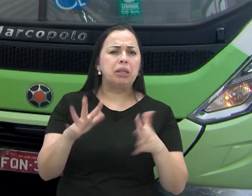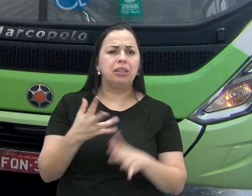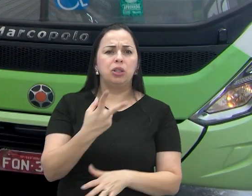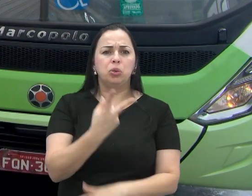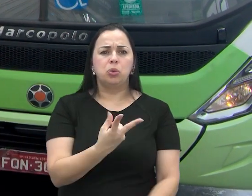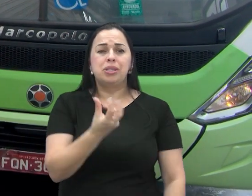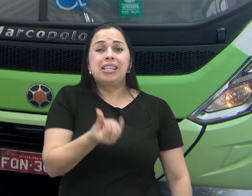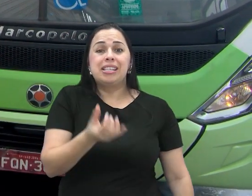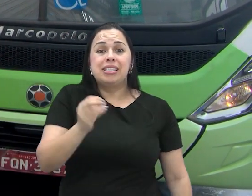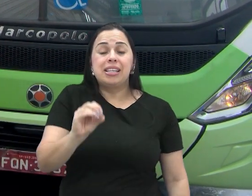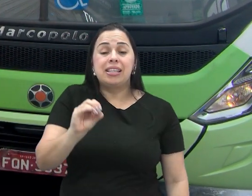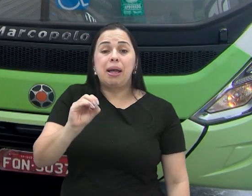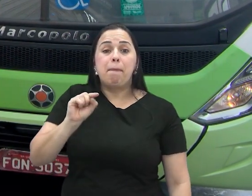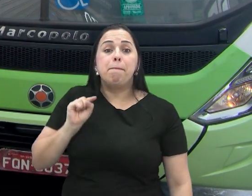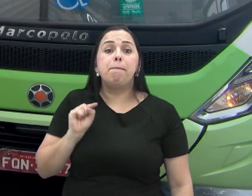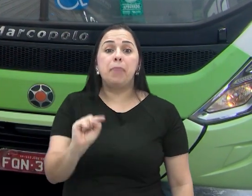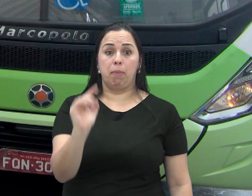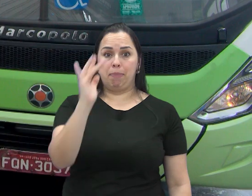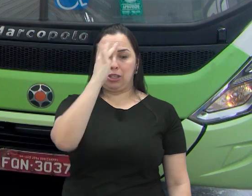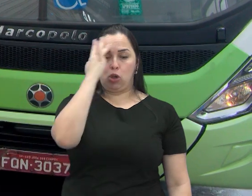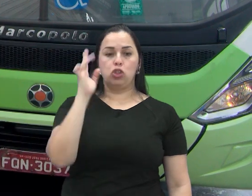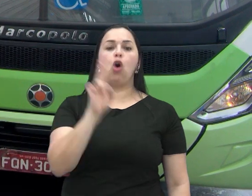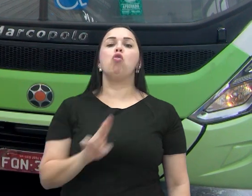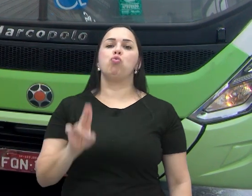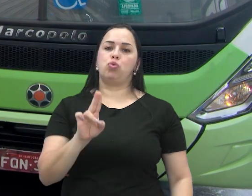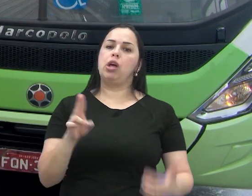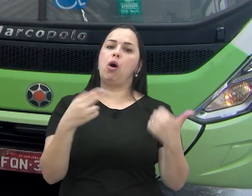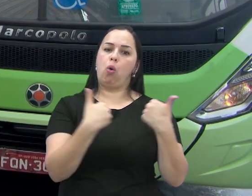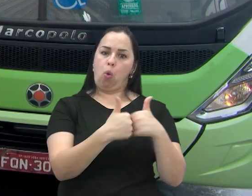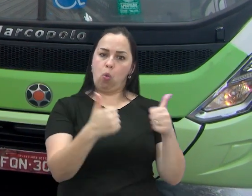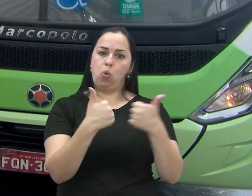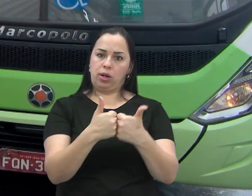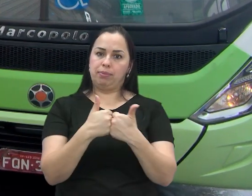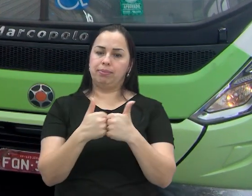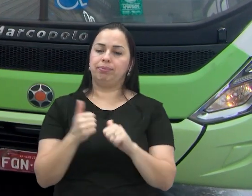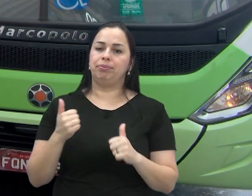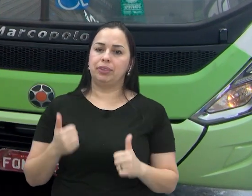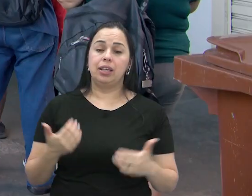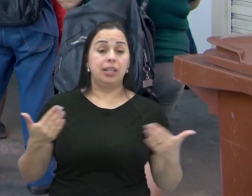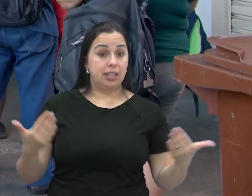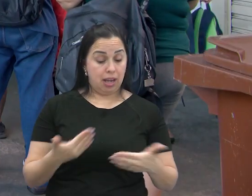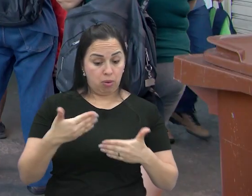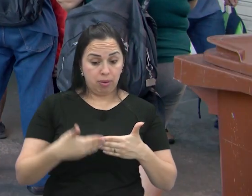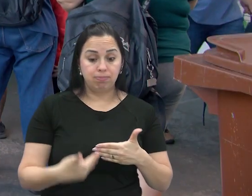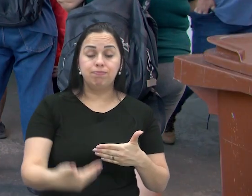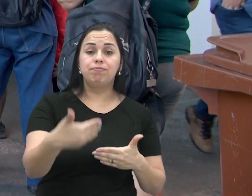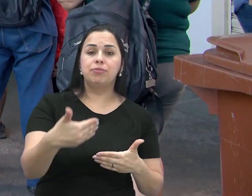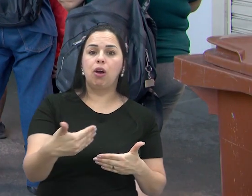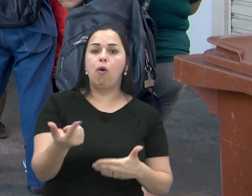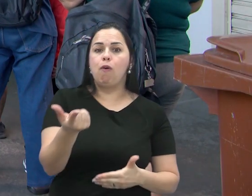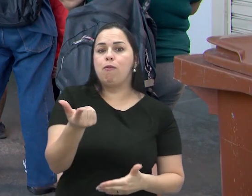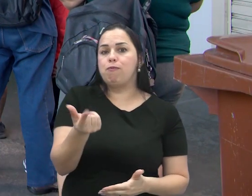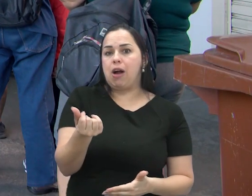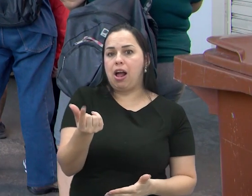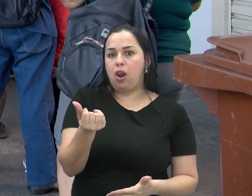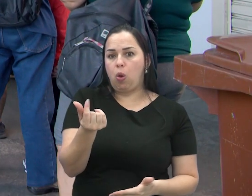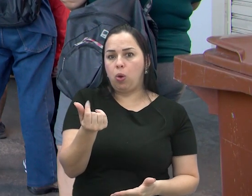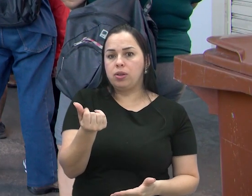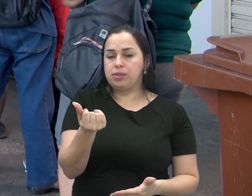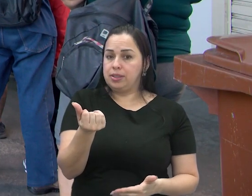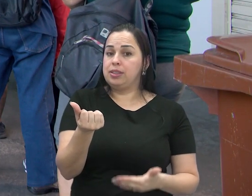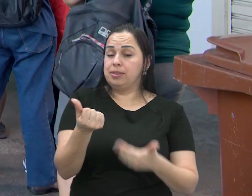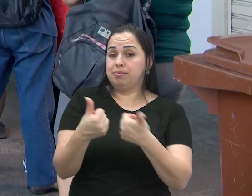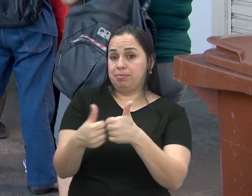de 260 mil joseenses usam o transporte público na cidade. E a partir de agora, o preço para